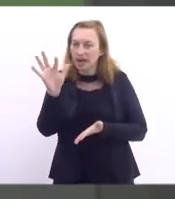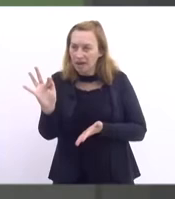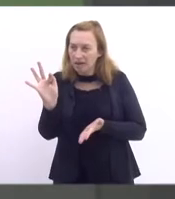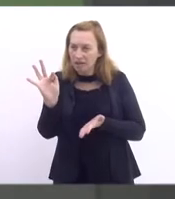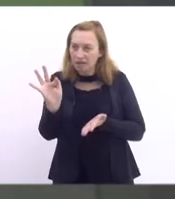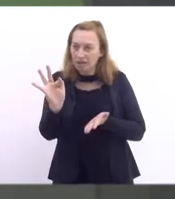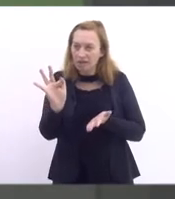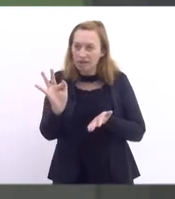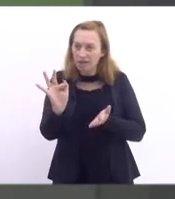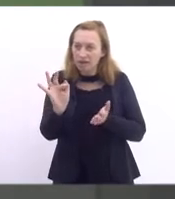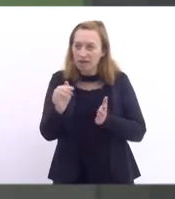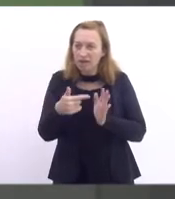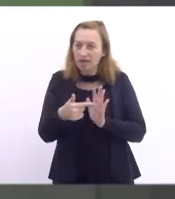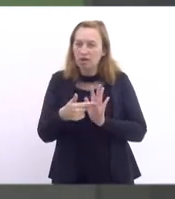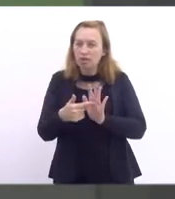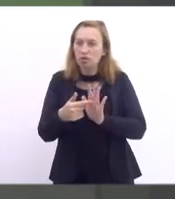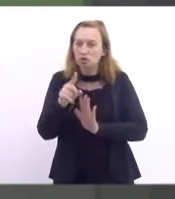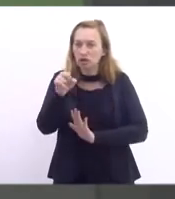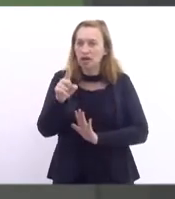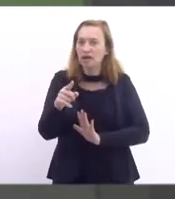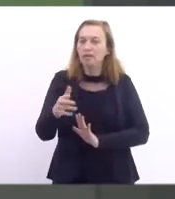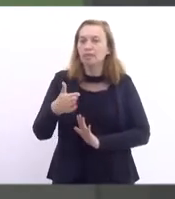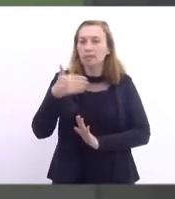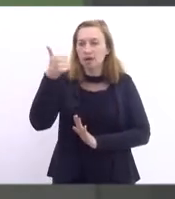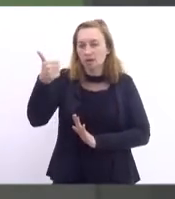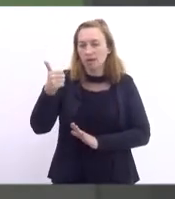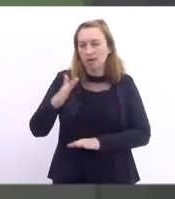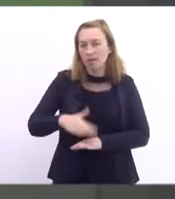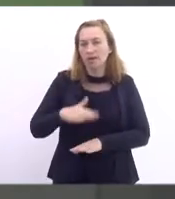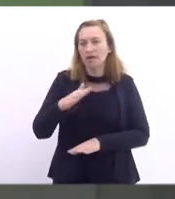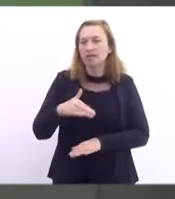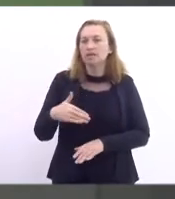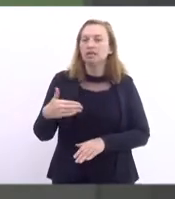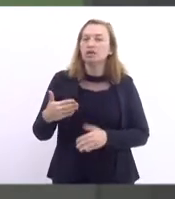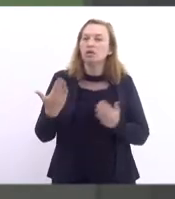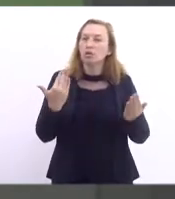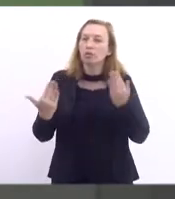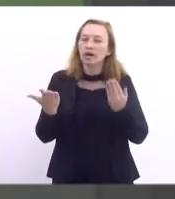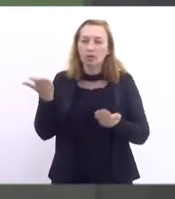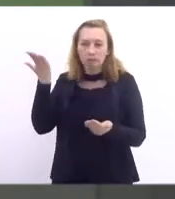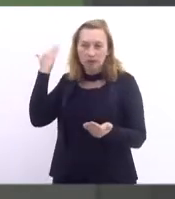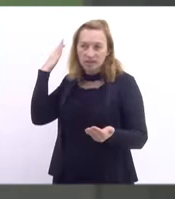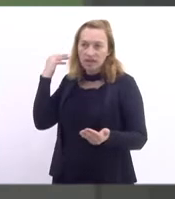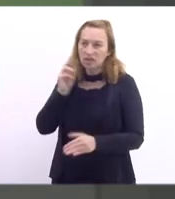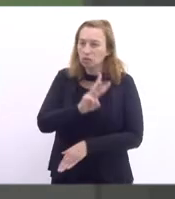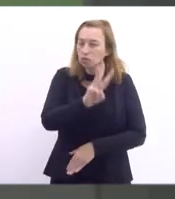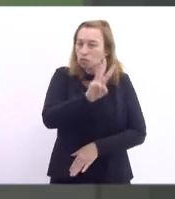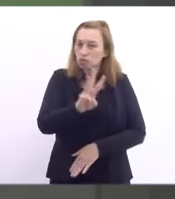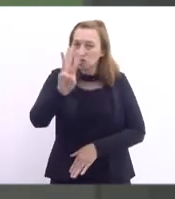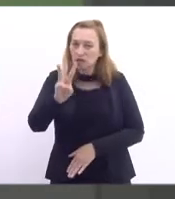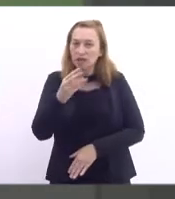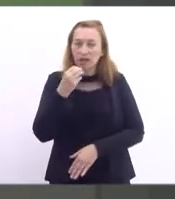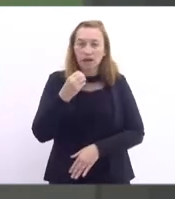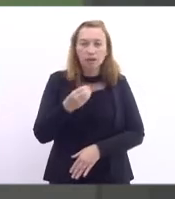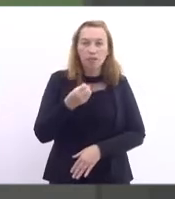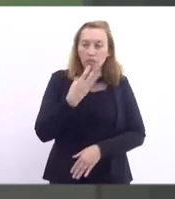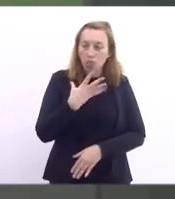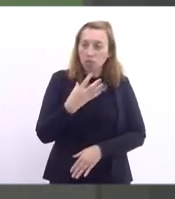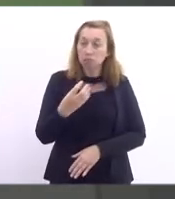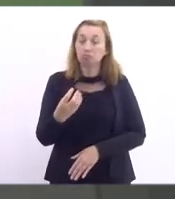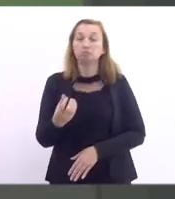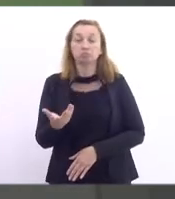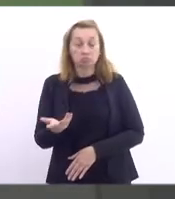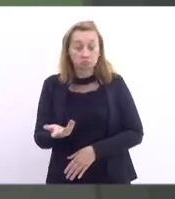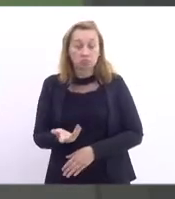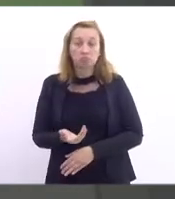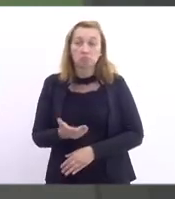é tempo pode melhorar né mas sim comparação com passado o site tá moderna